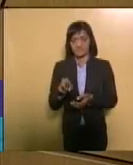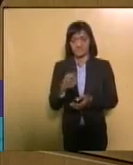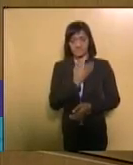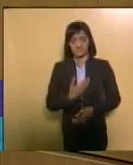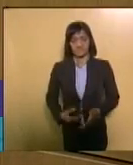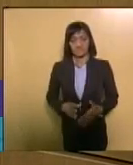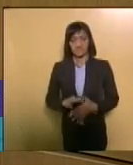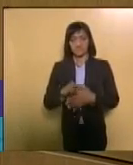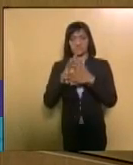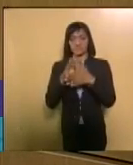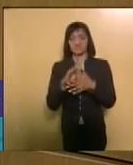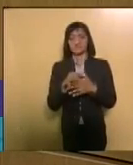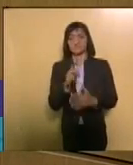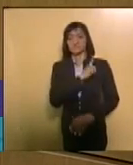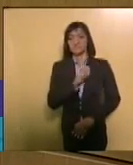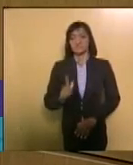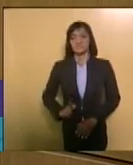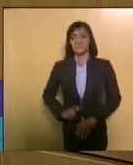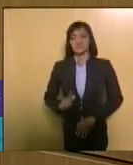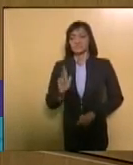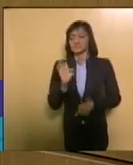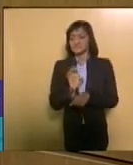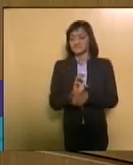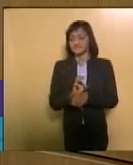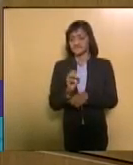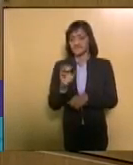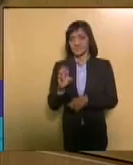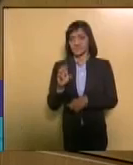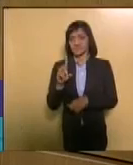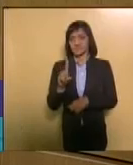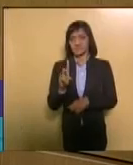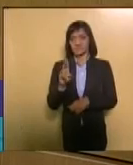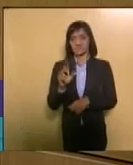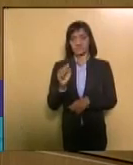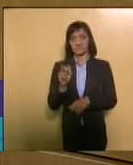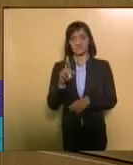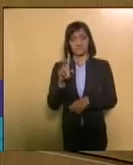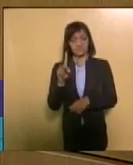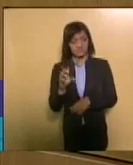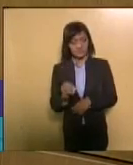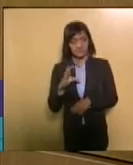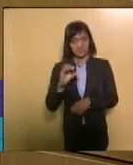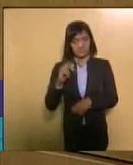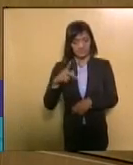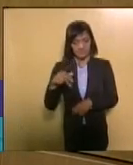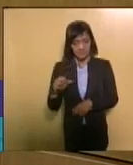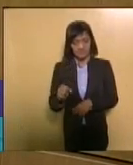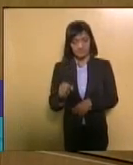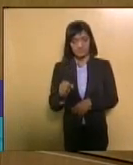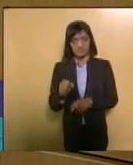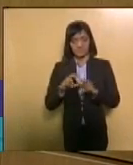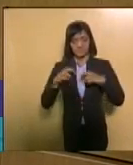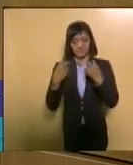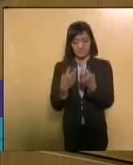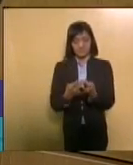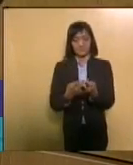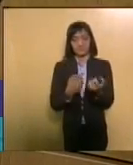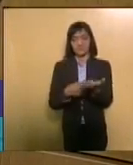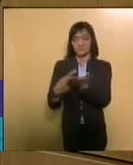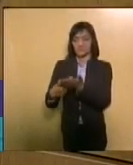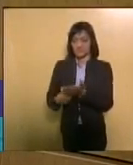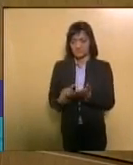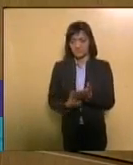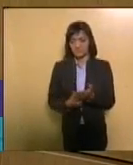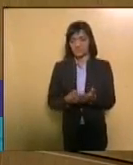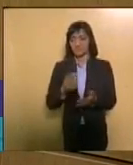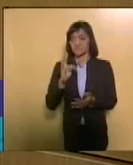liderado pelo governador do Estado o Eduardo Campos sentava na mesa e cobrava das Polícias e das demais